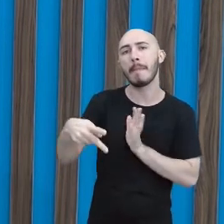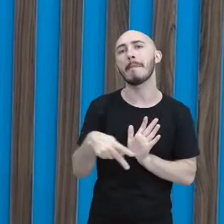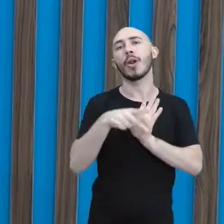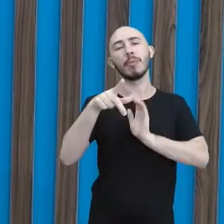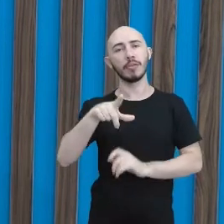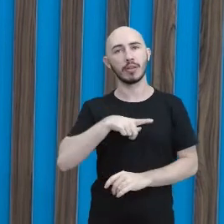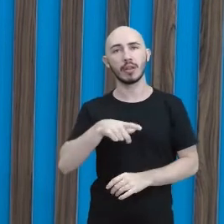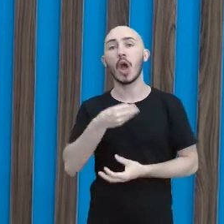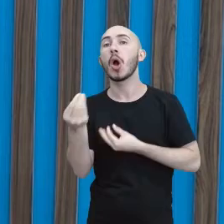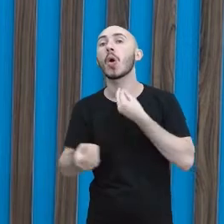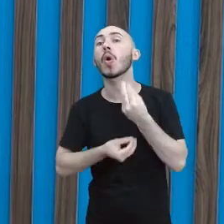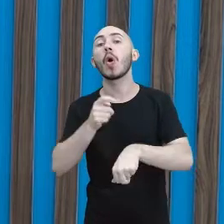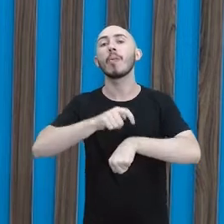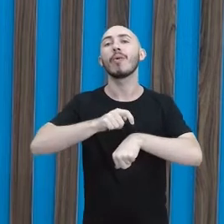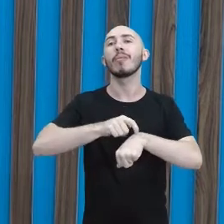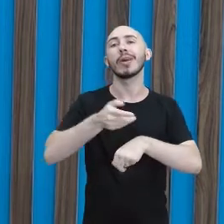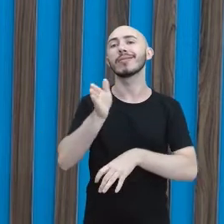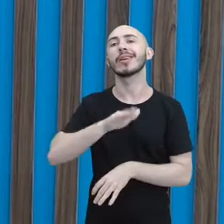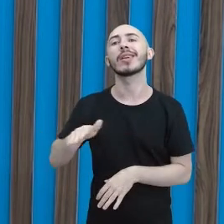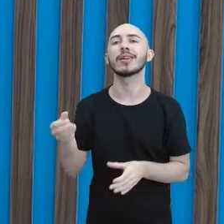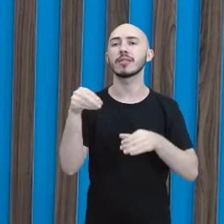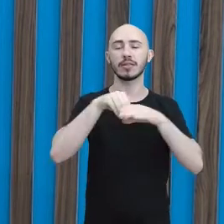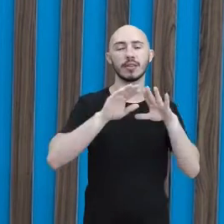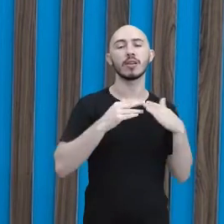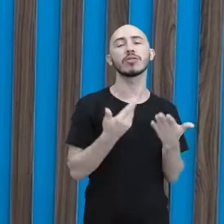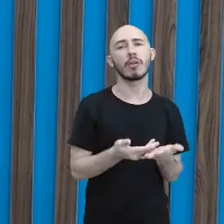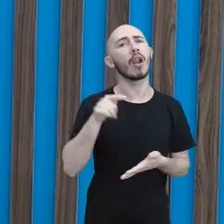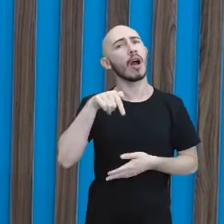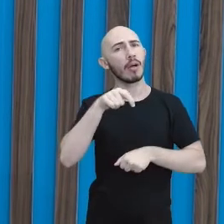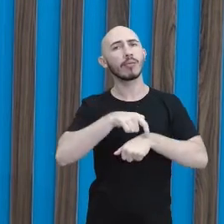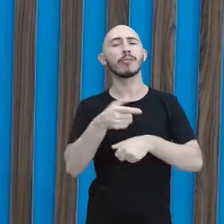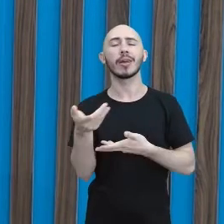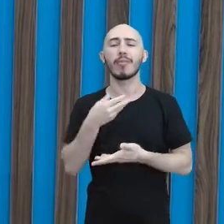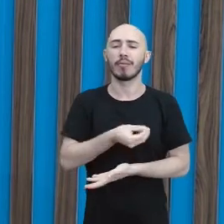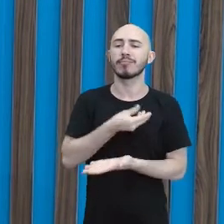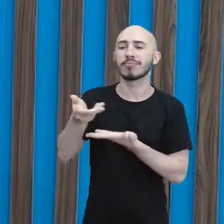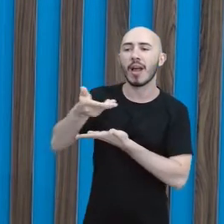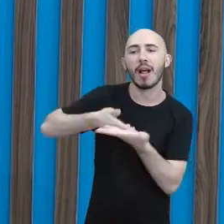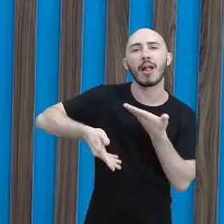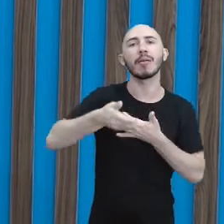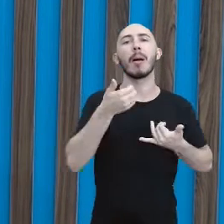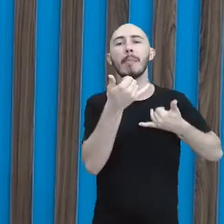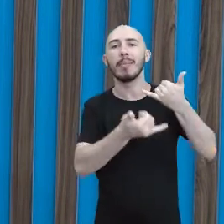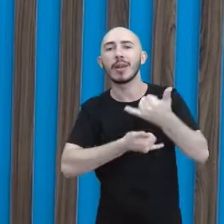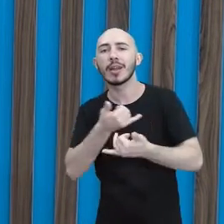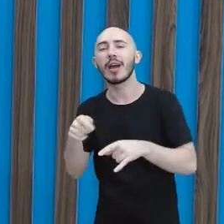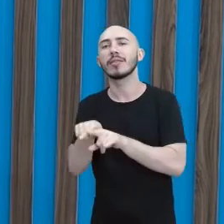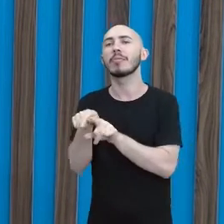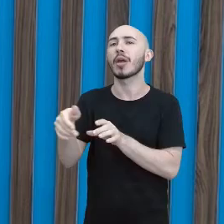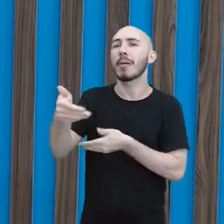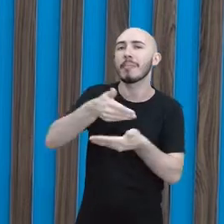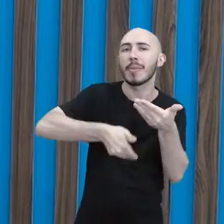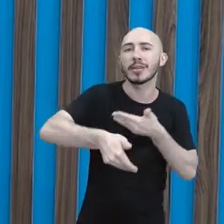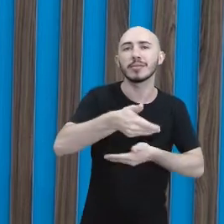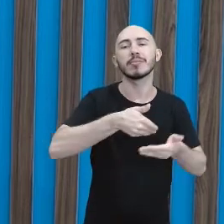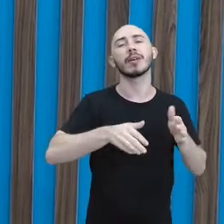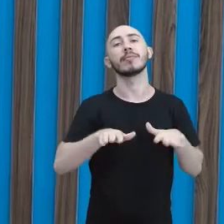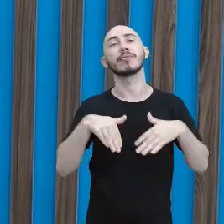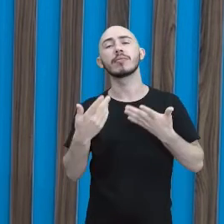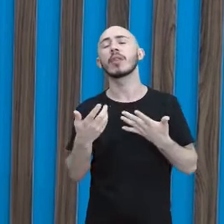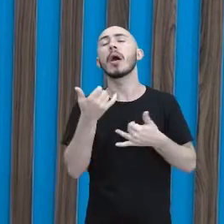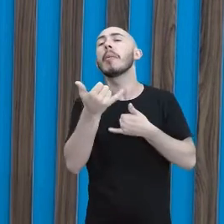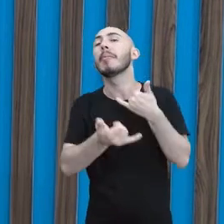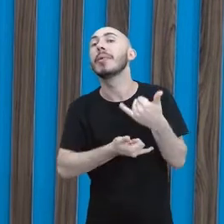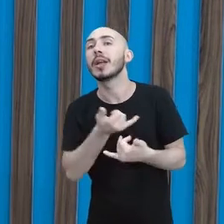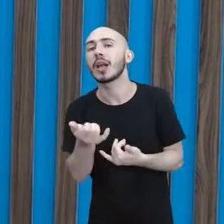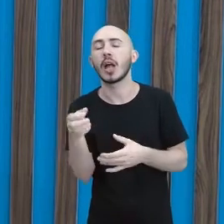dessas crianças na escola? Esse momento é justamente para isso, para conviver, para brincar, para participar. E o